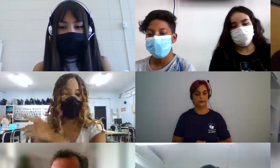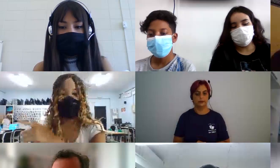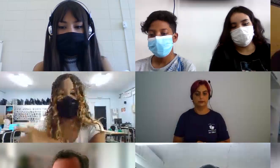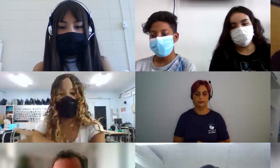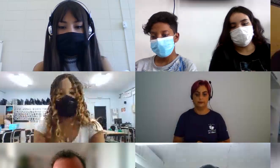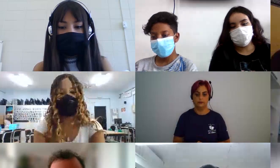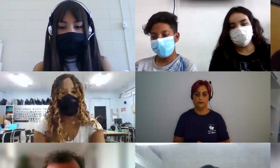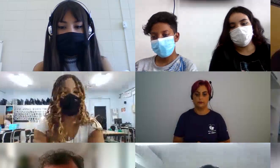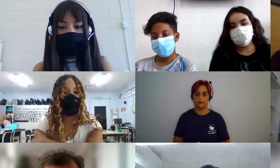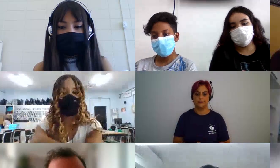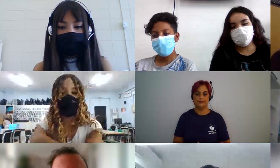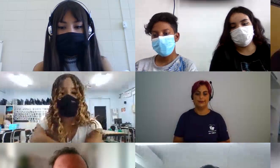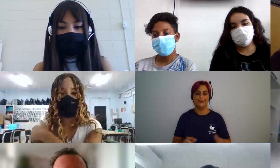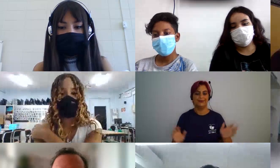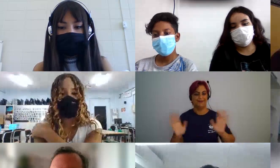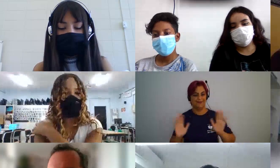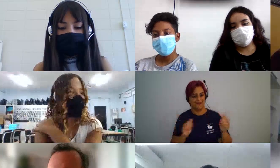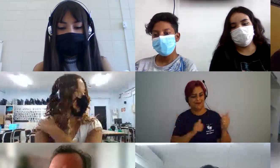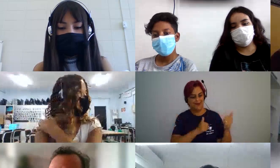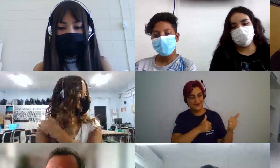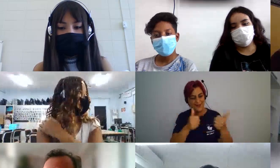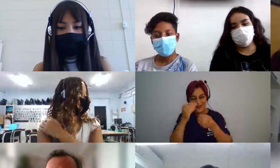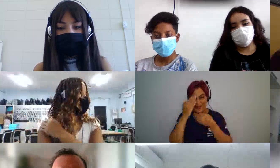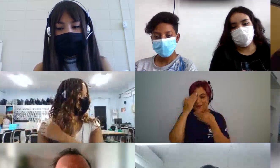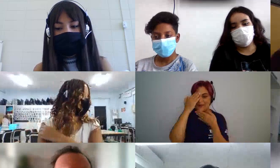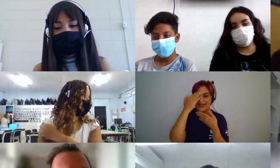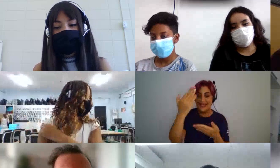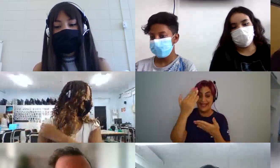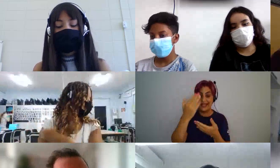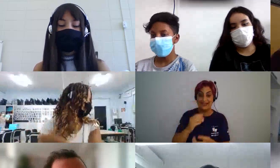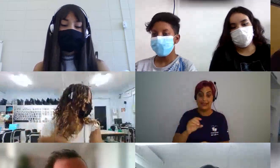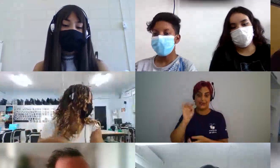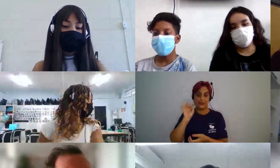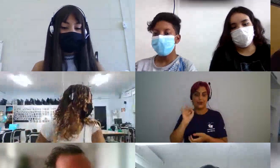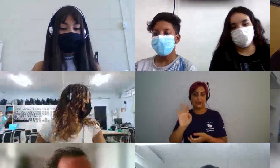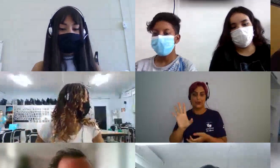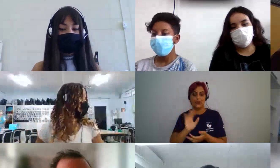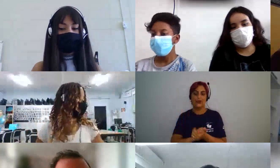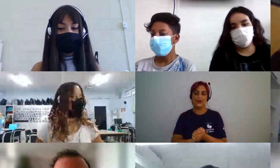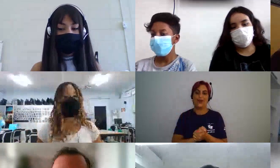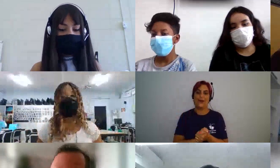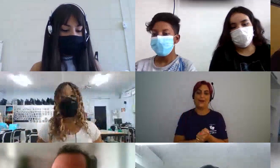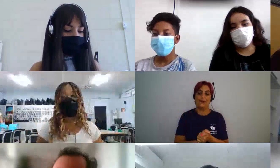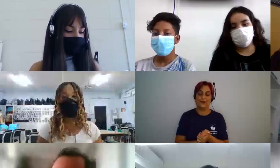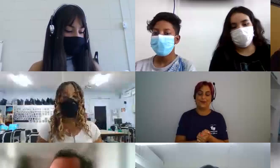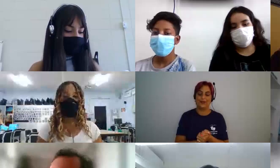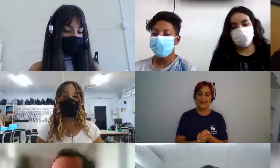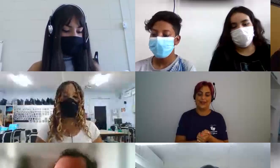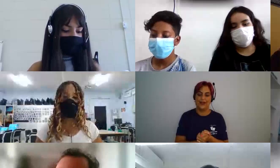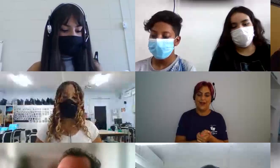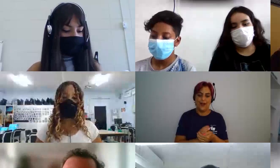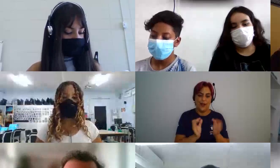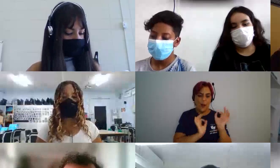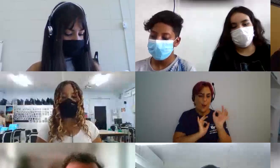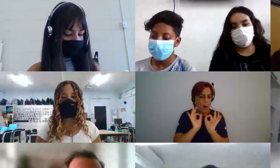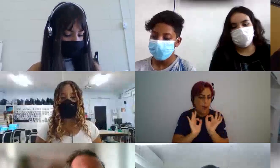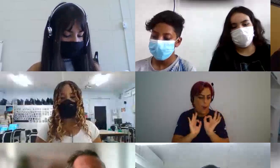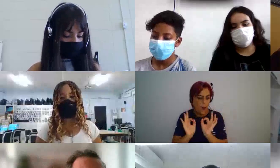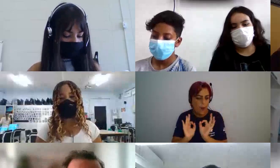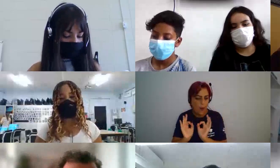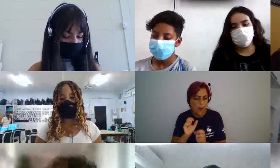Nossa, então, muito, muito, muito, muito obrigado. Deixa eu fazer só uma correção aqui. Correção não,